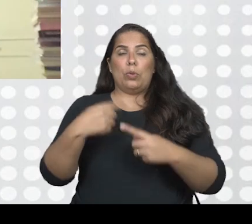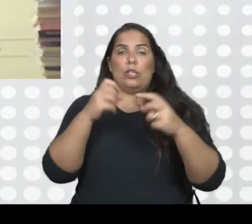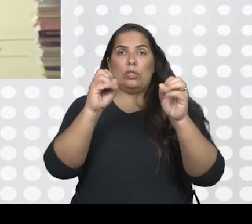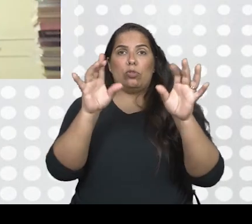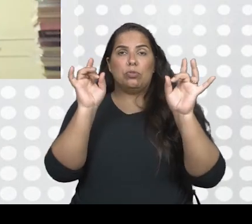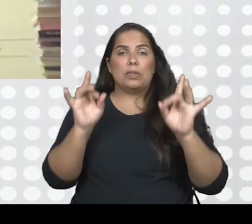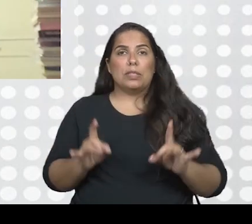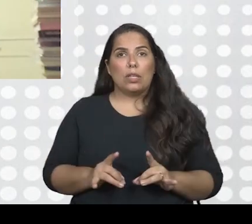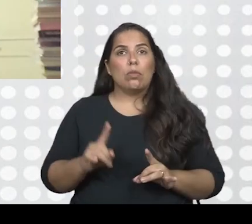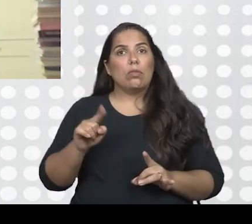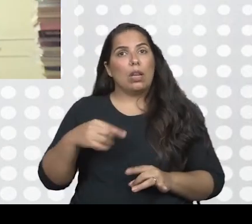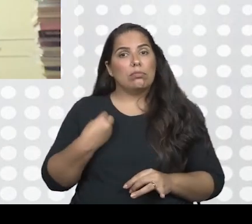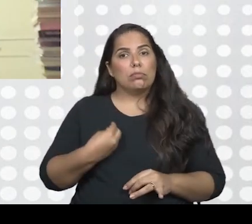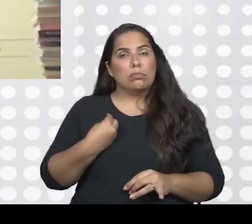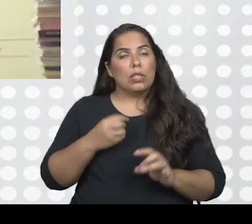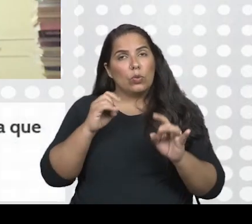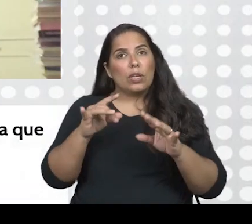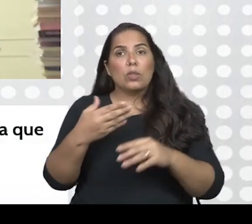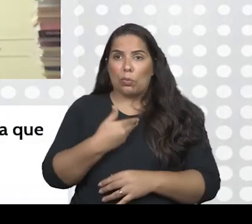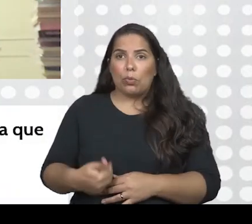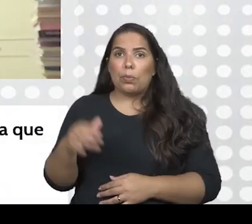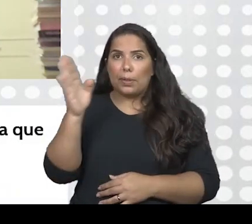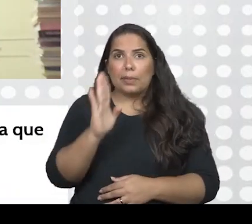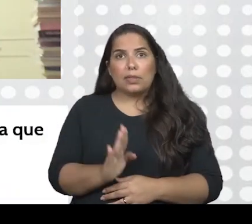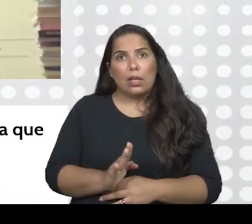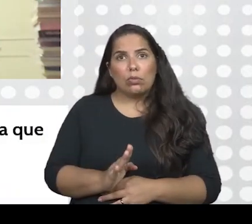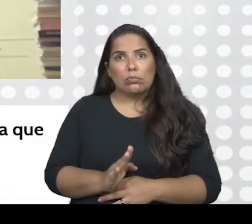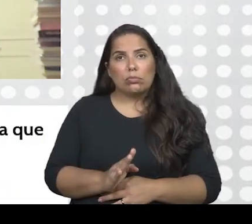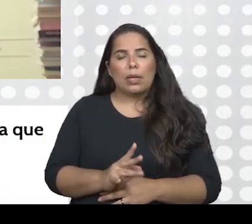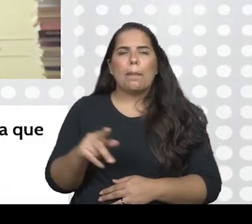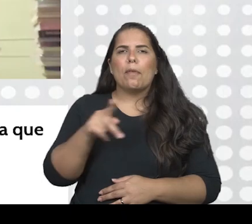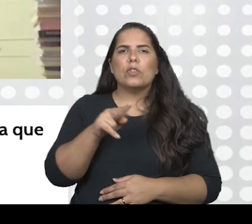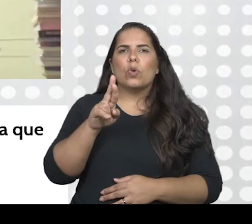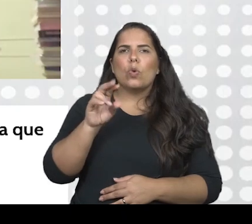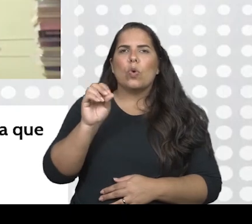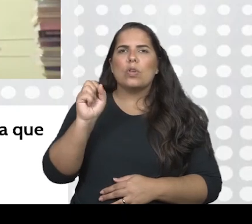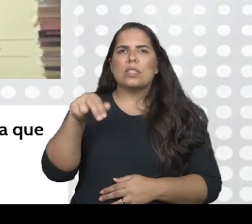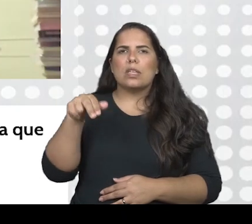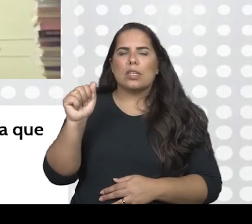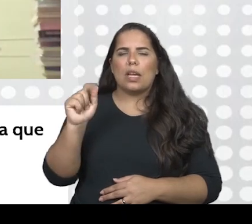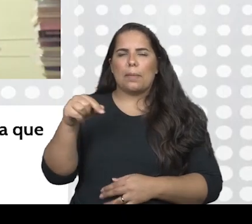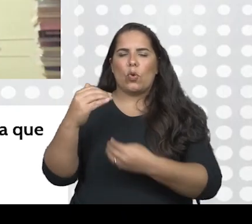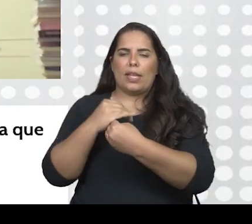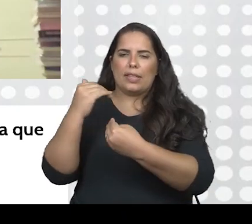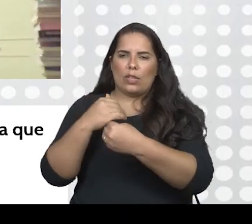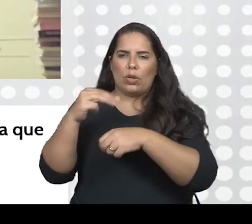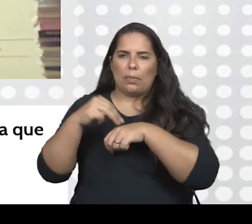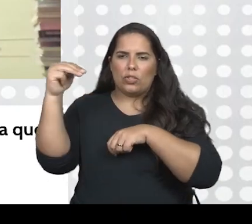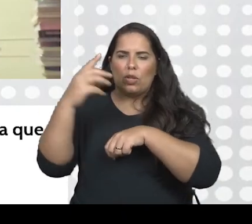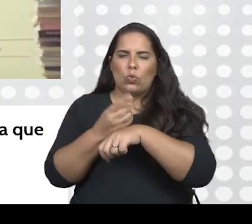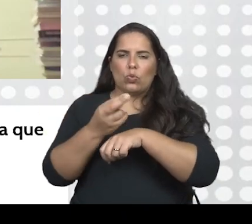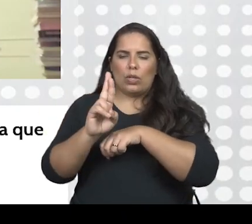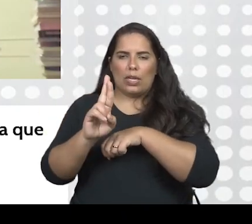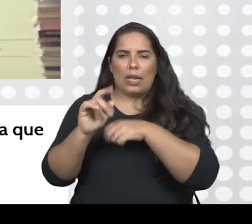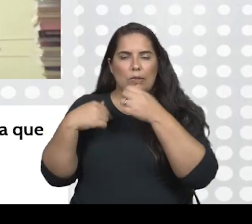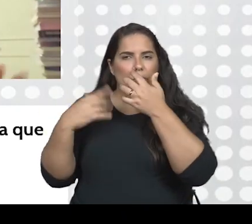especial, ela faz parte da educação pública brasileira. A professora Rosana Glatt, que foi minha orientadora no mestrado e doutorado,